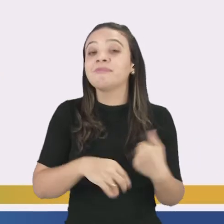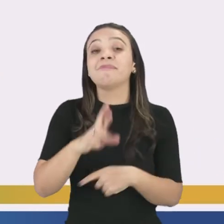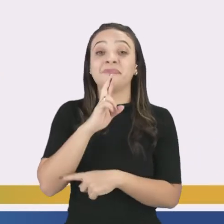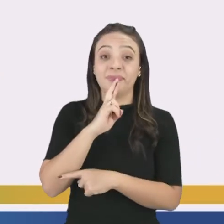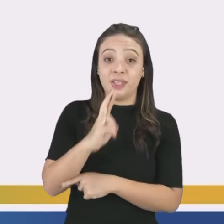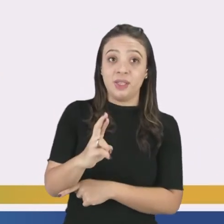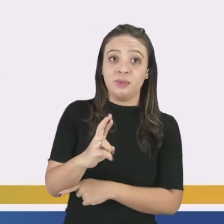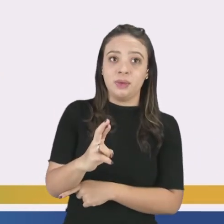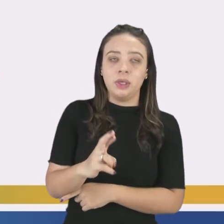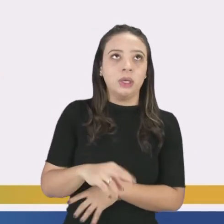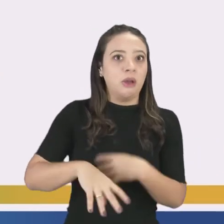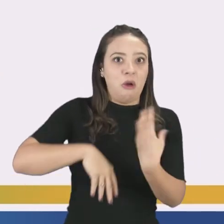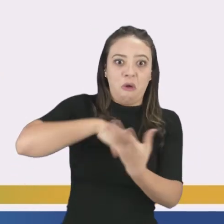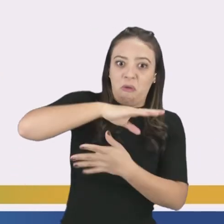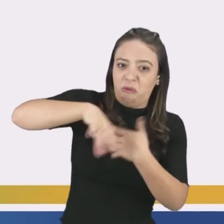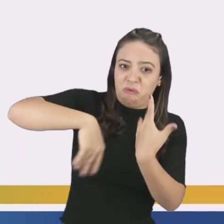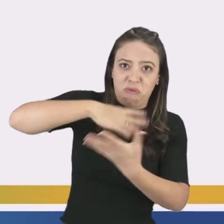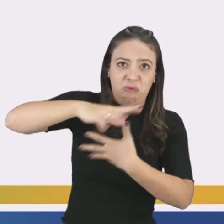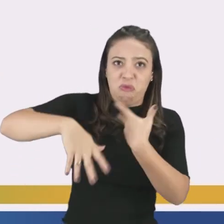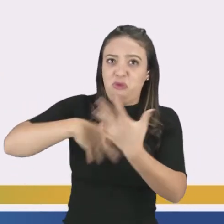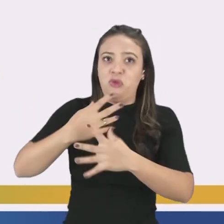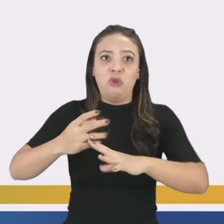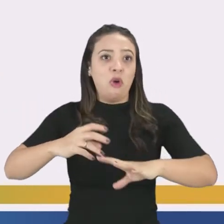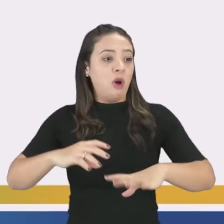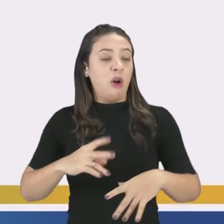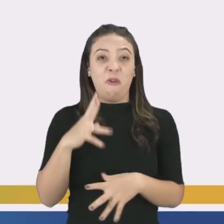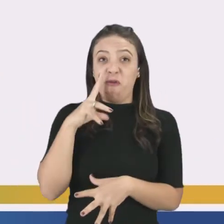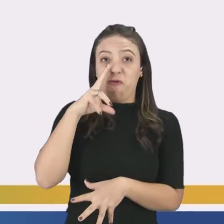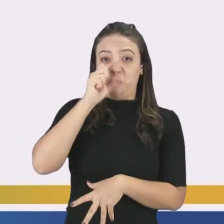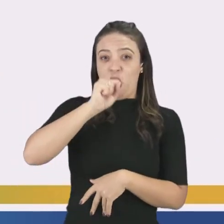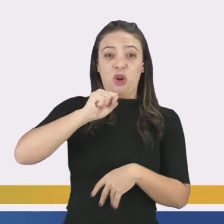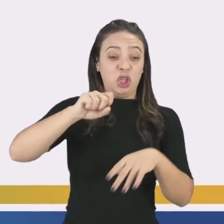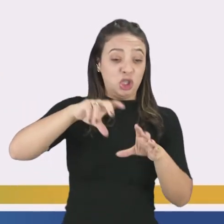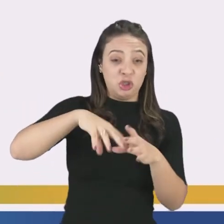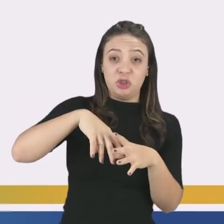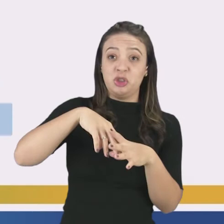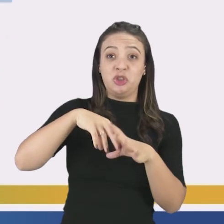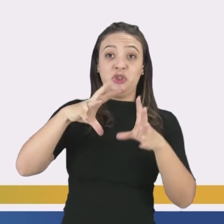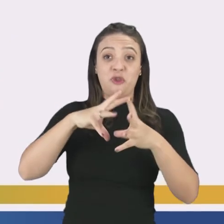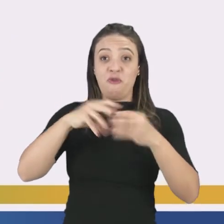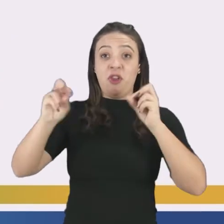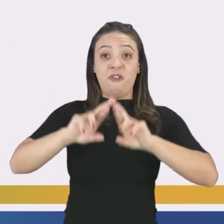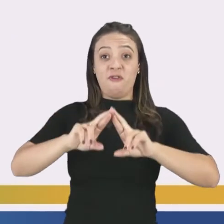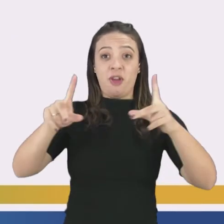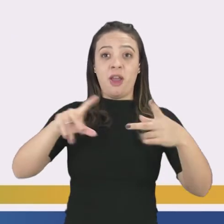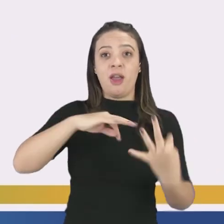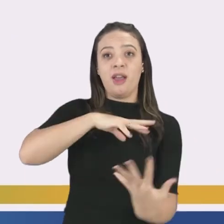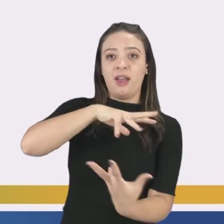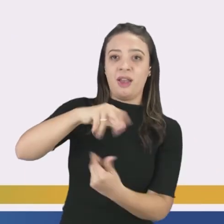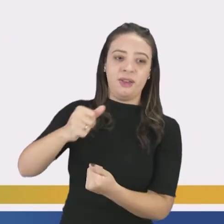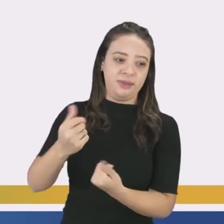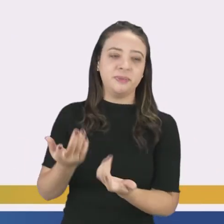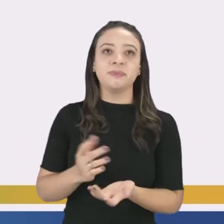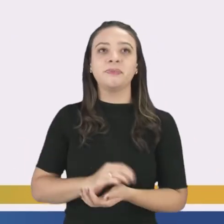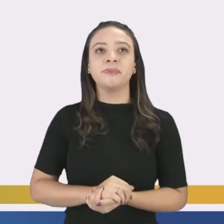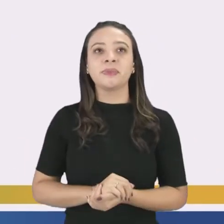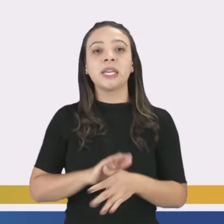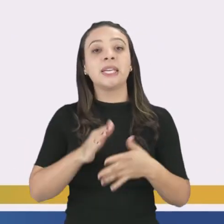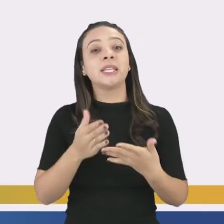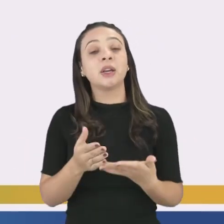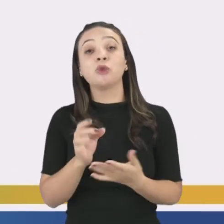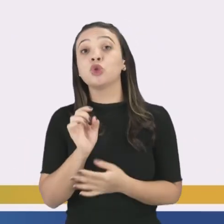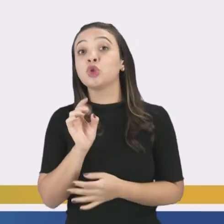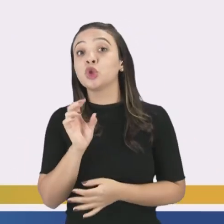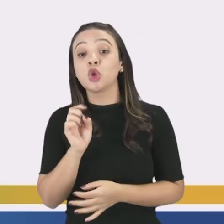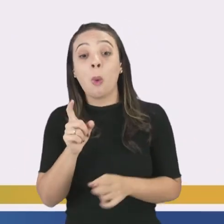responde: caótica, intensa, inteiramente fora da realidade da vida. Eu trouxe para vocês apenas